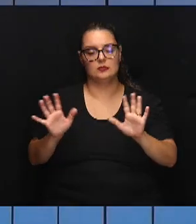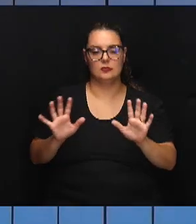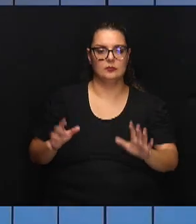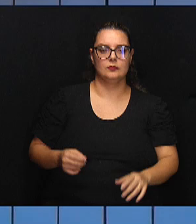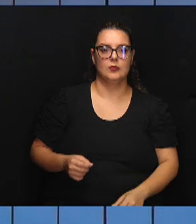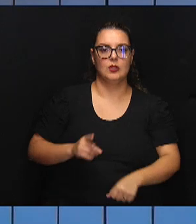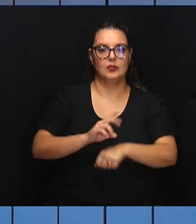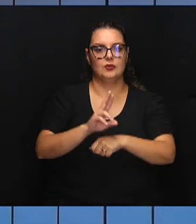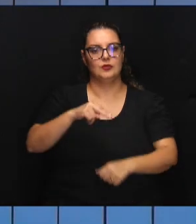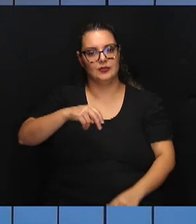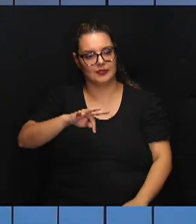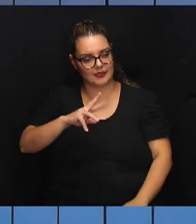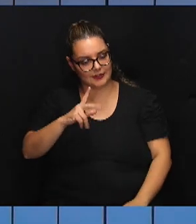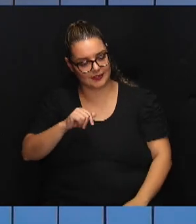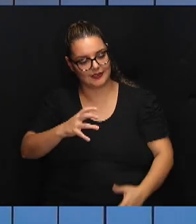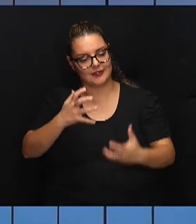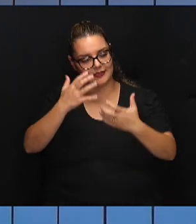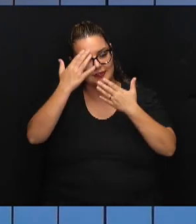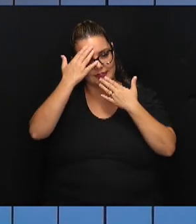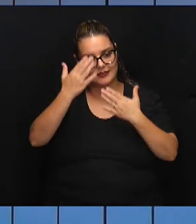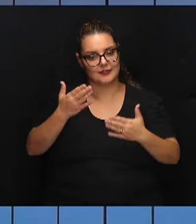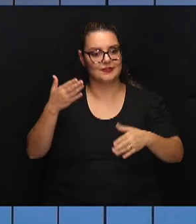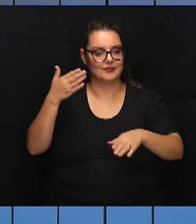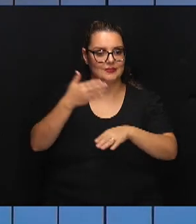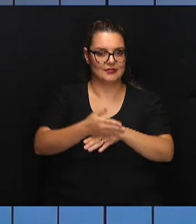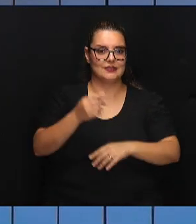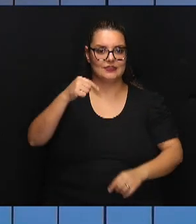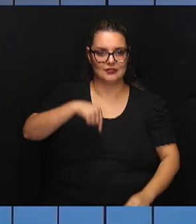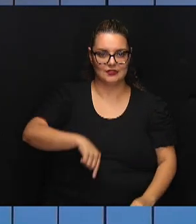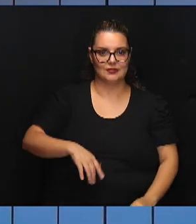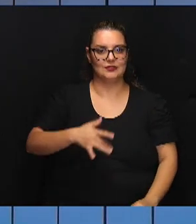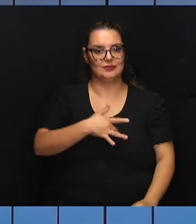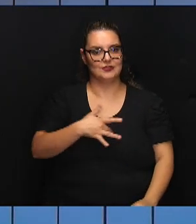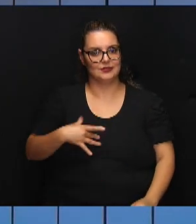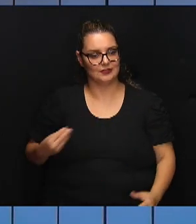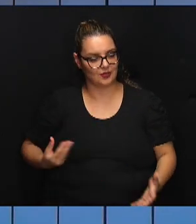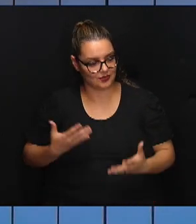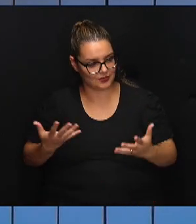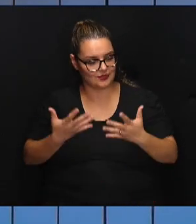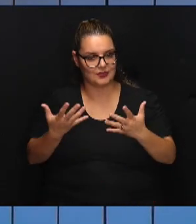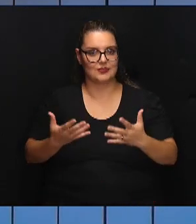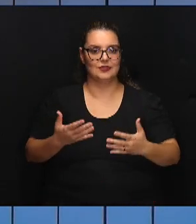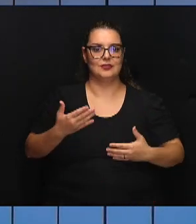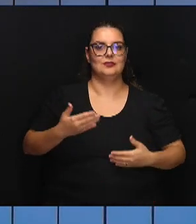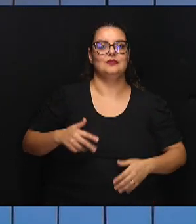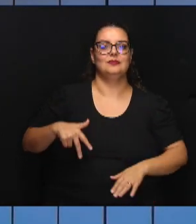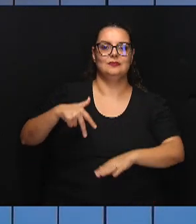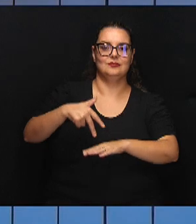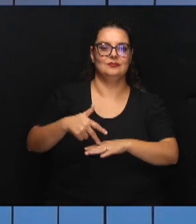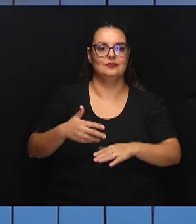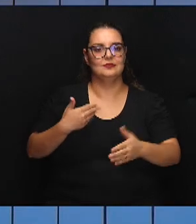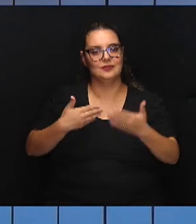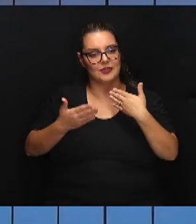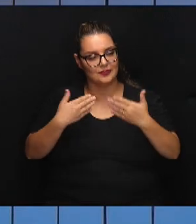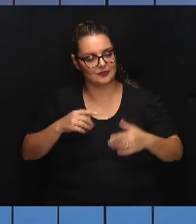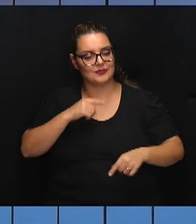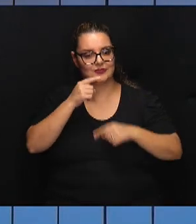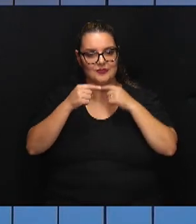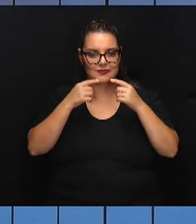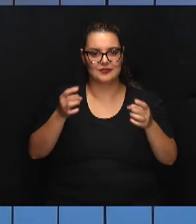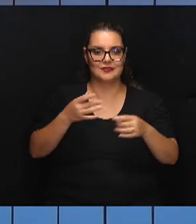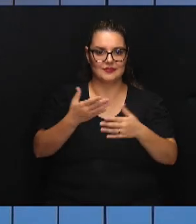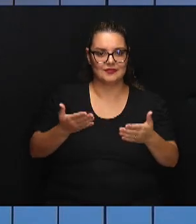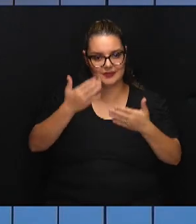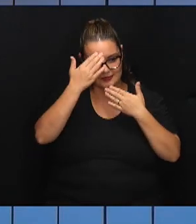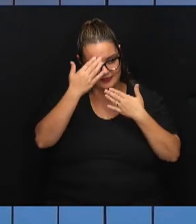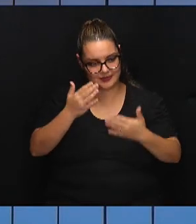Natália, gostaria de agradecer muito sua participação aqui no Saúde é Vida, sua disposição em tirar as nossas dúvidas.